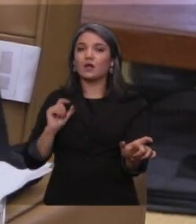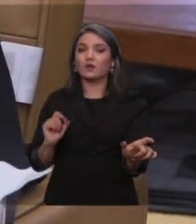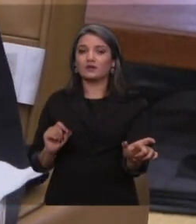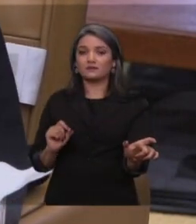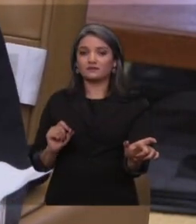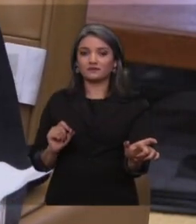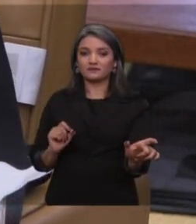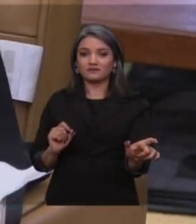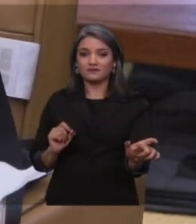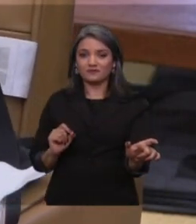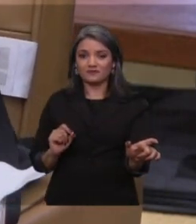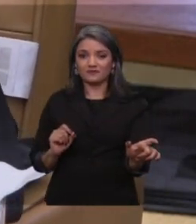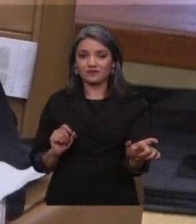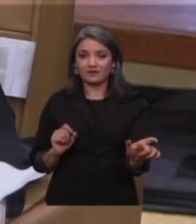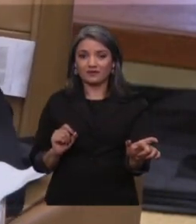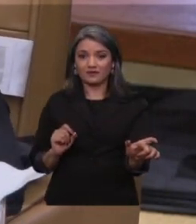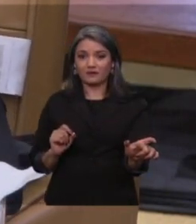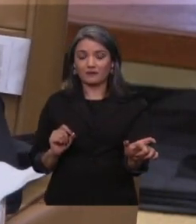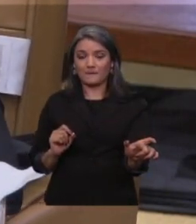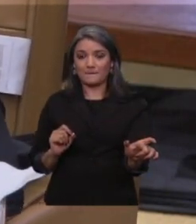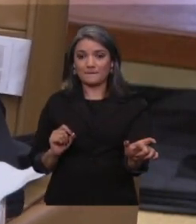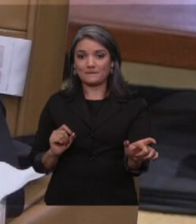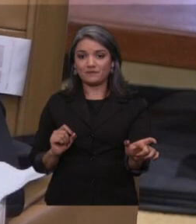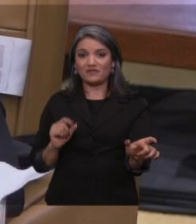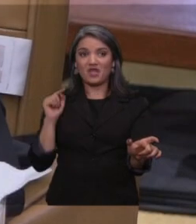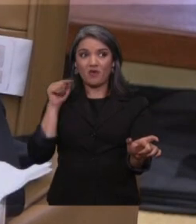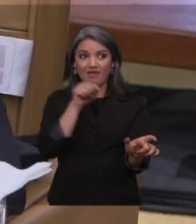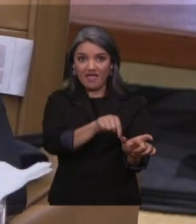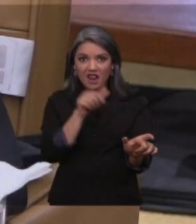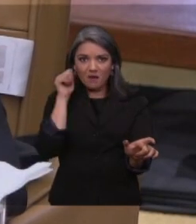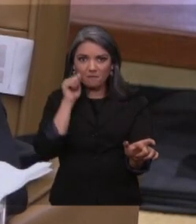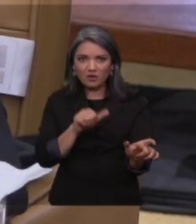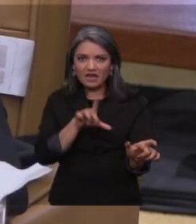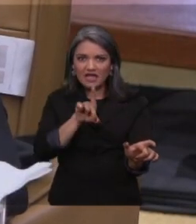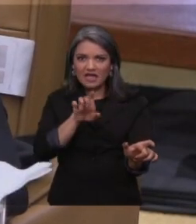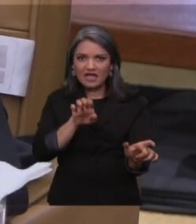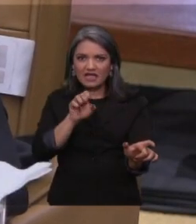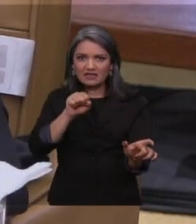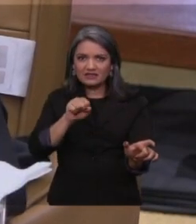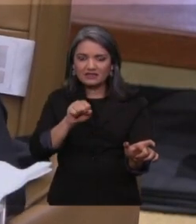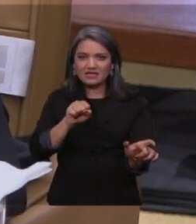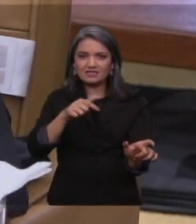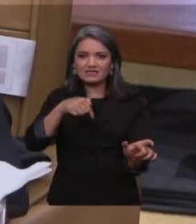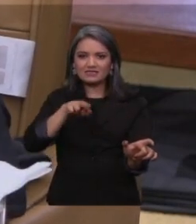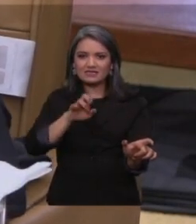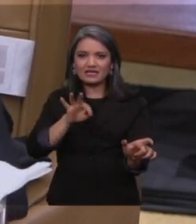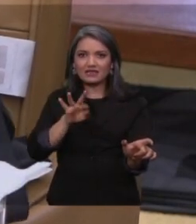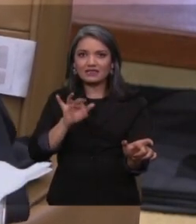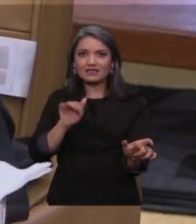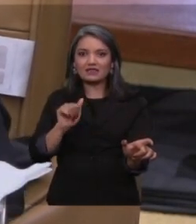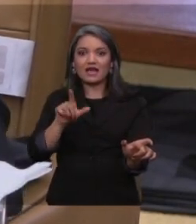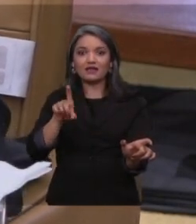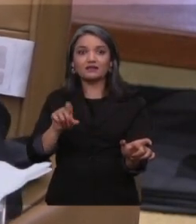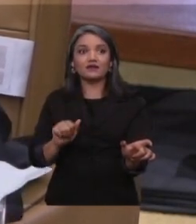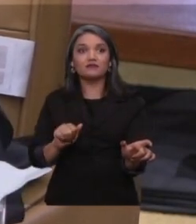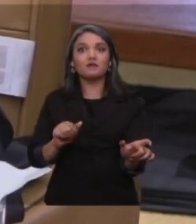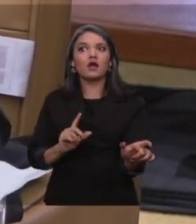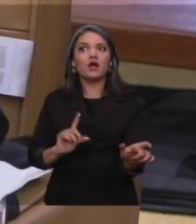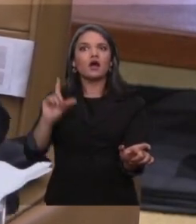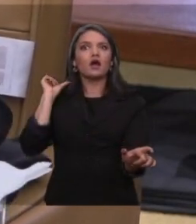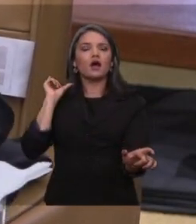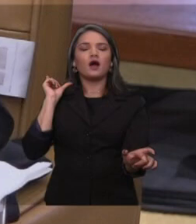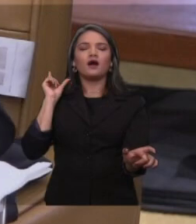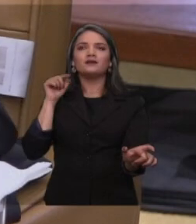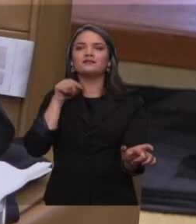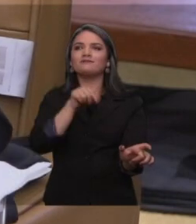atribuição da condição jurídica desquitada significava, a seu tempo, um juízo de valor de